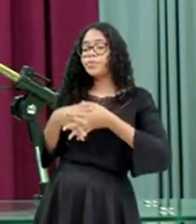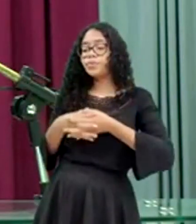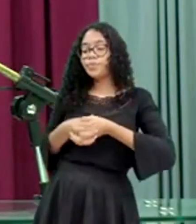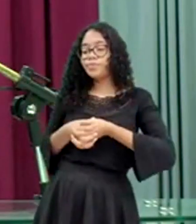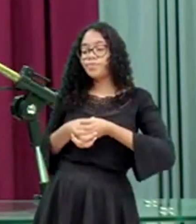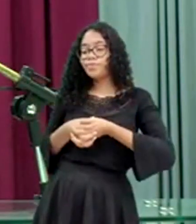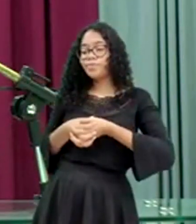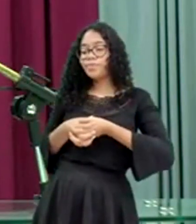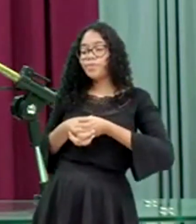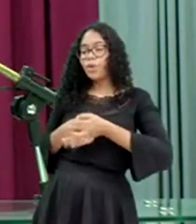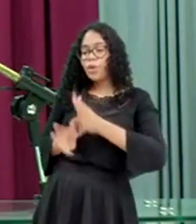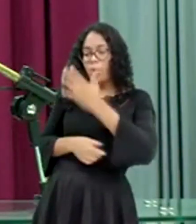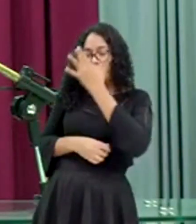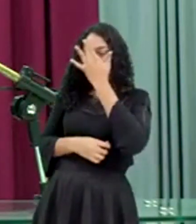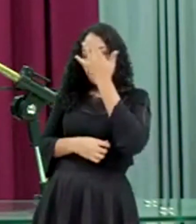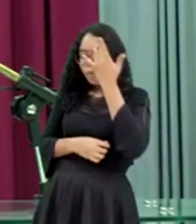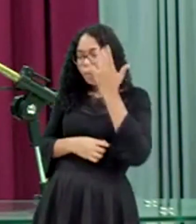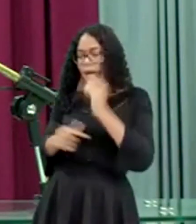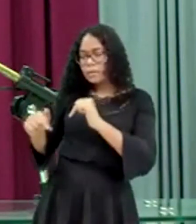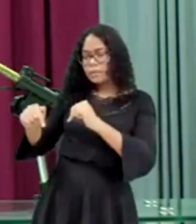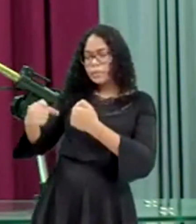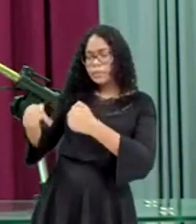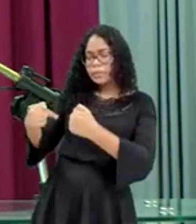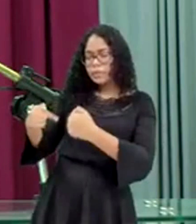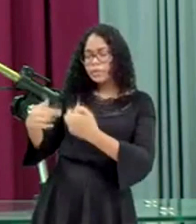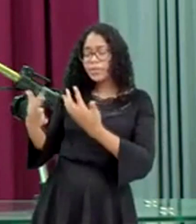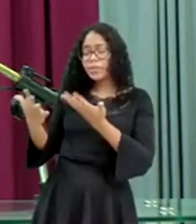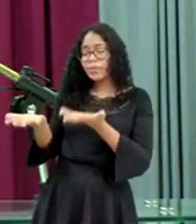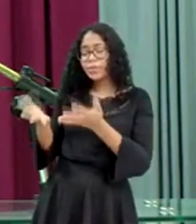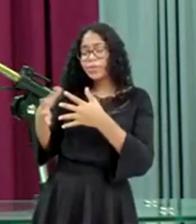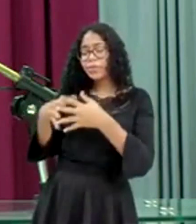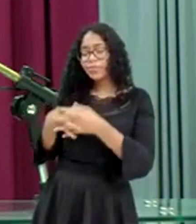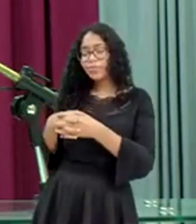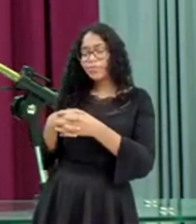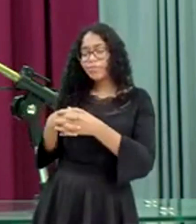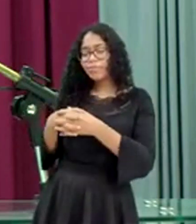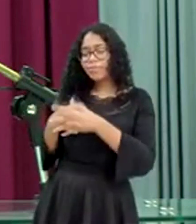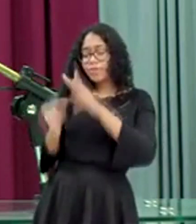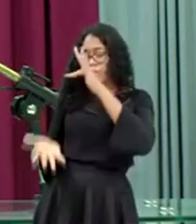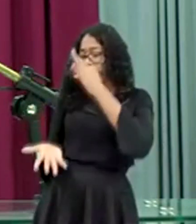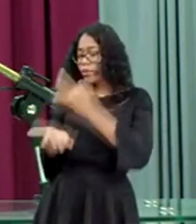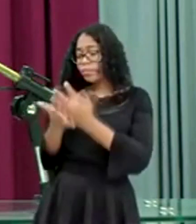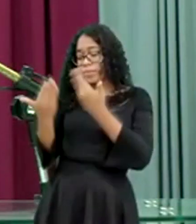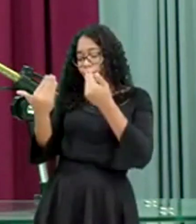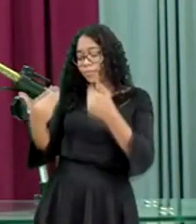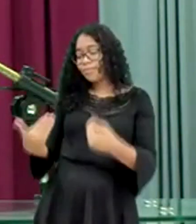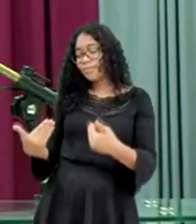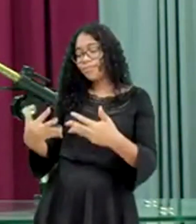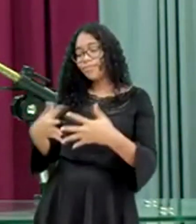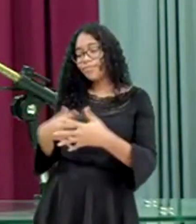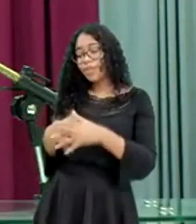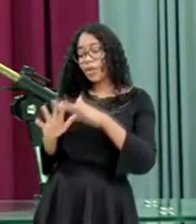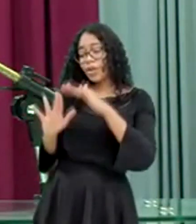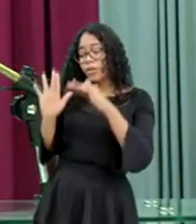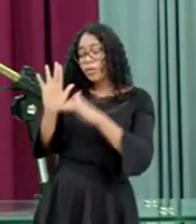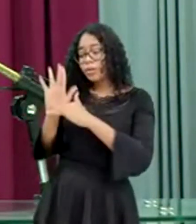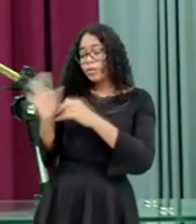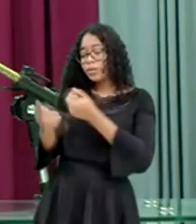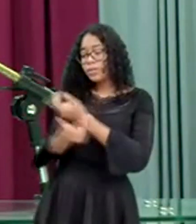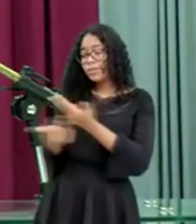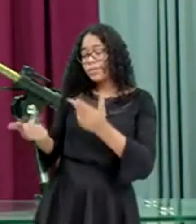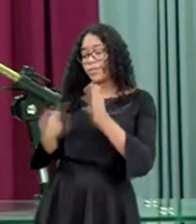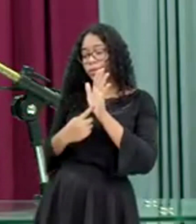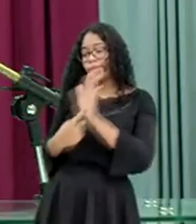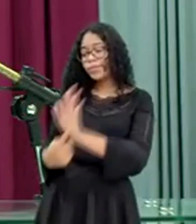me provocará este povo? E até quando não crerá em mim, a despeito de todos os sinais que fiz no